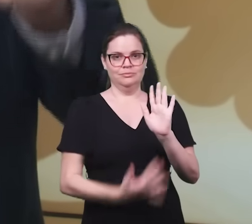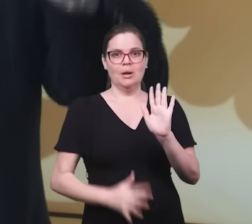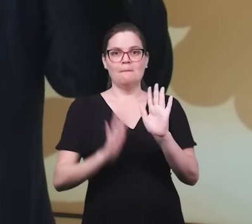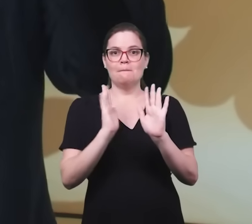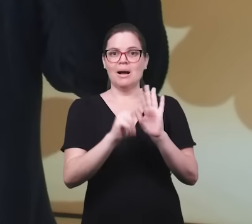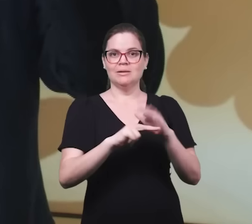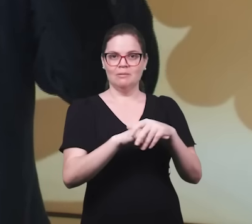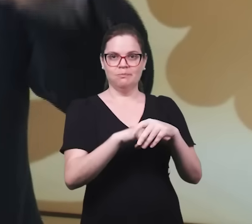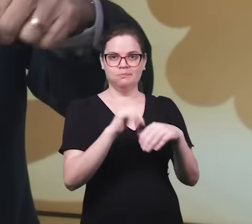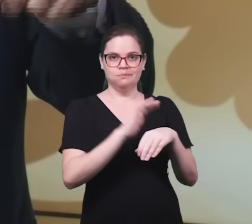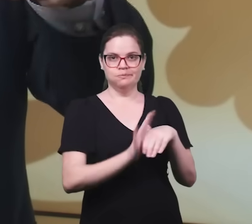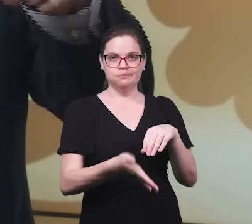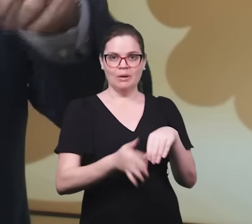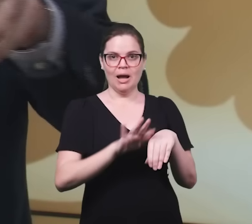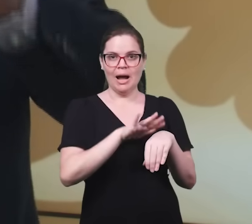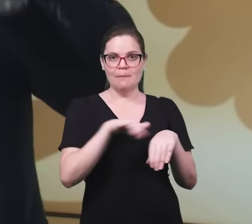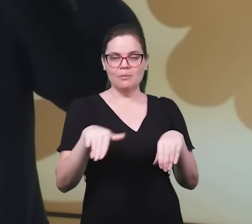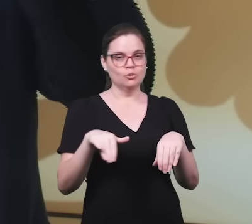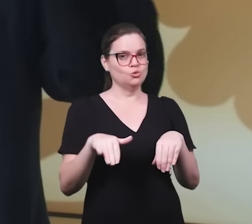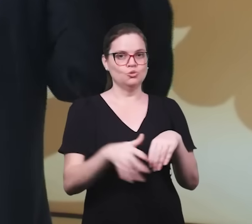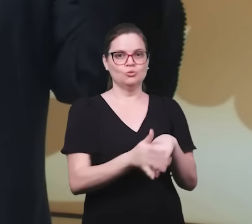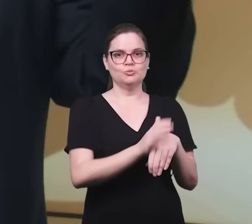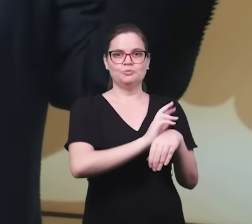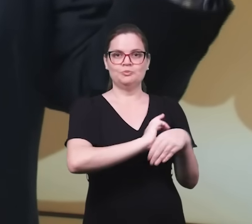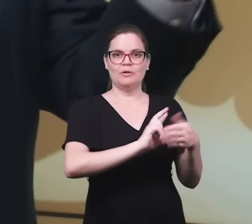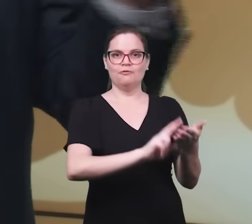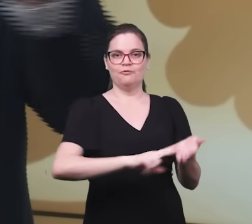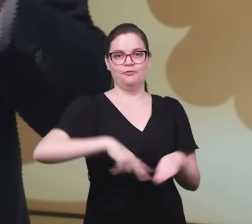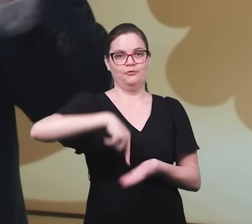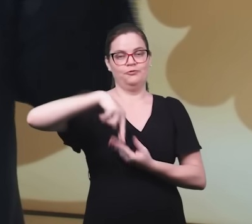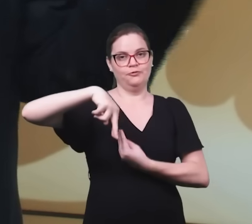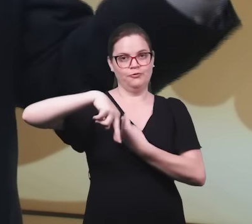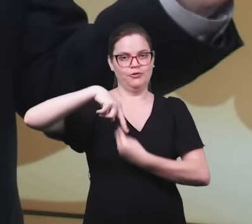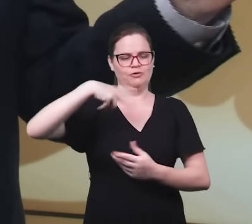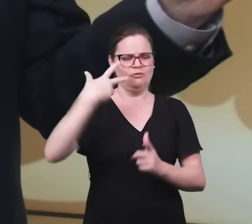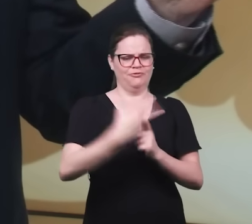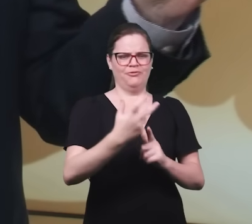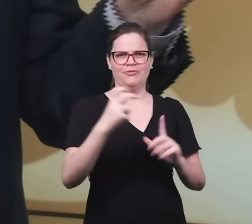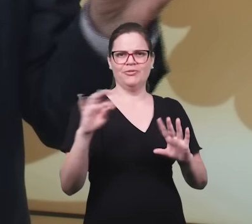Santo sobre nós também, sobre a